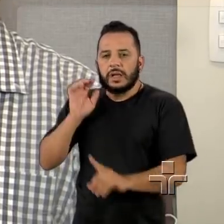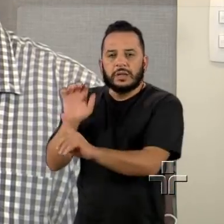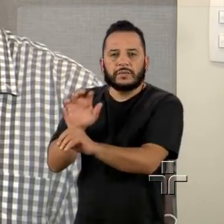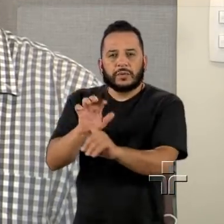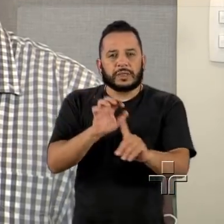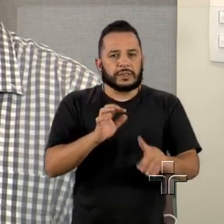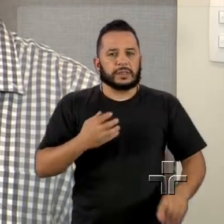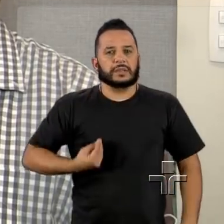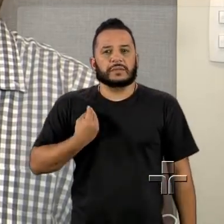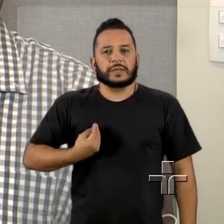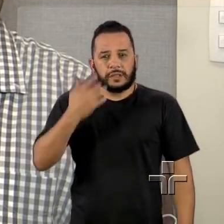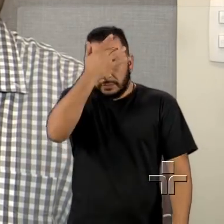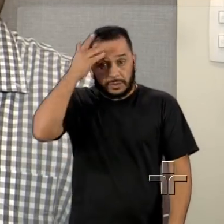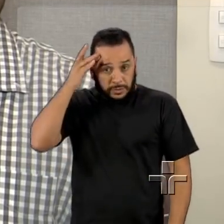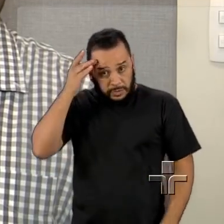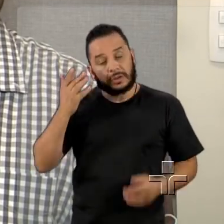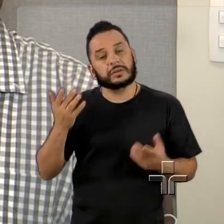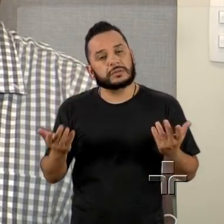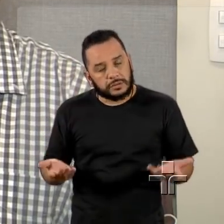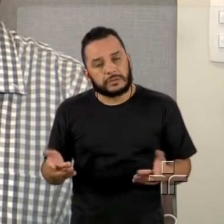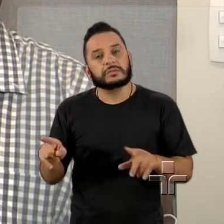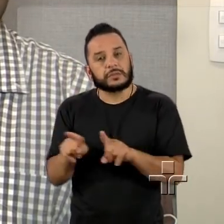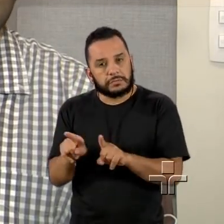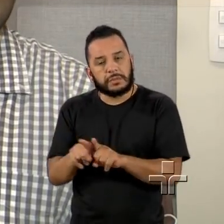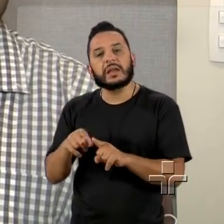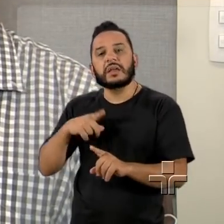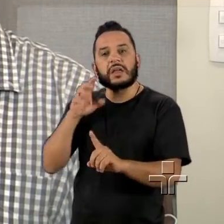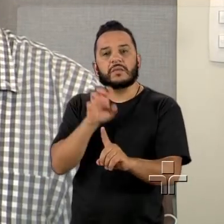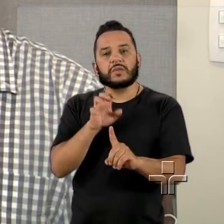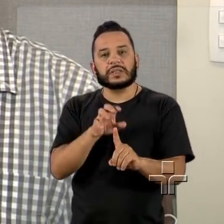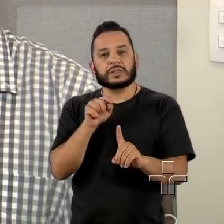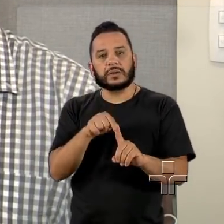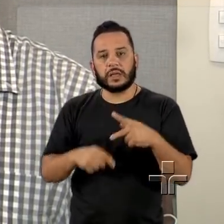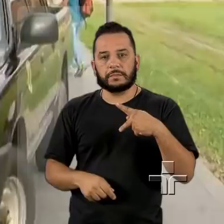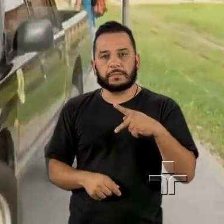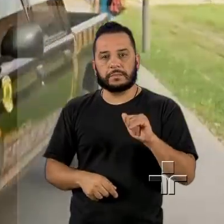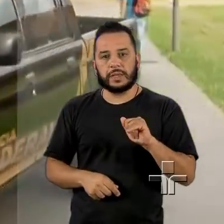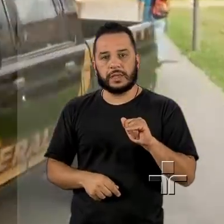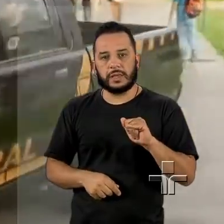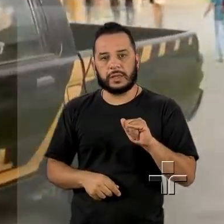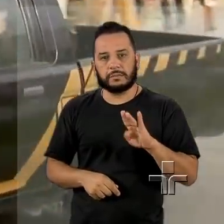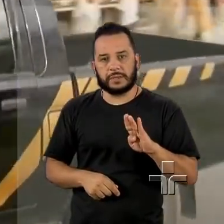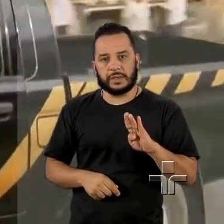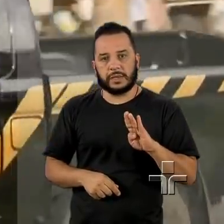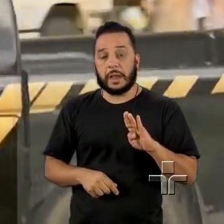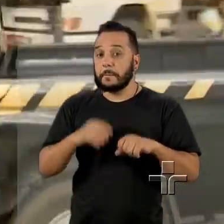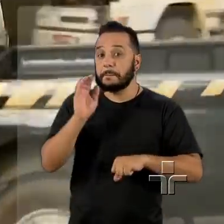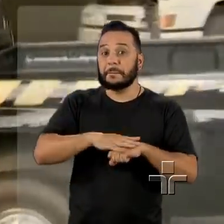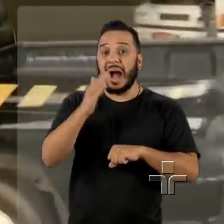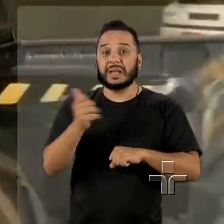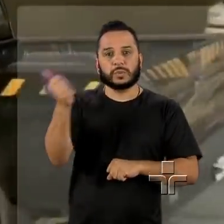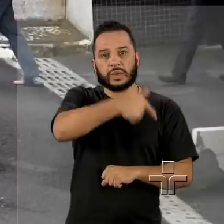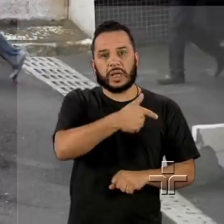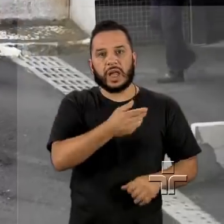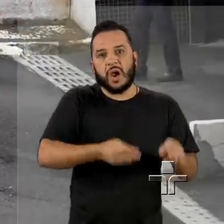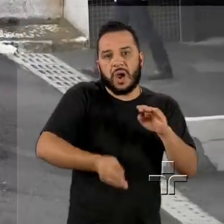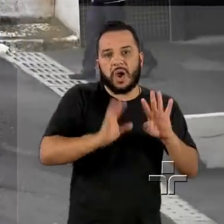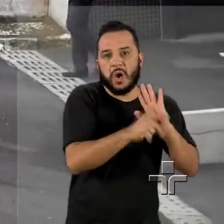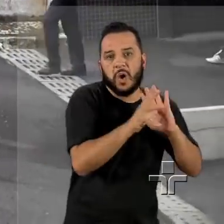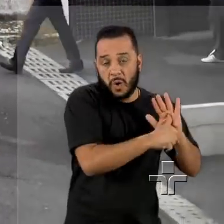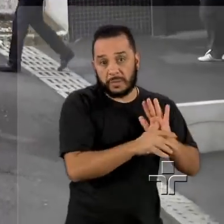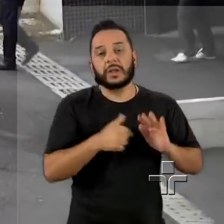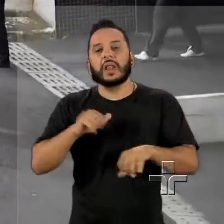economia costuma pensar diferente. Embora seja bastante prejudicial, não é a corrupção que tem o maior impacto negativo